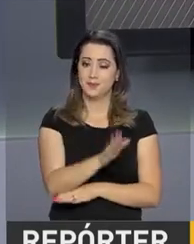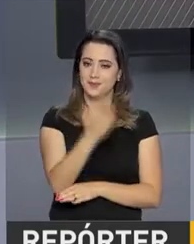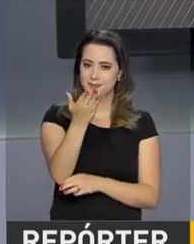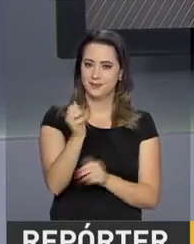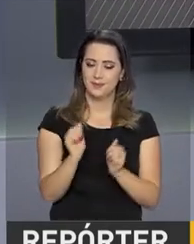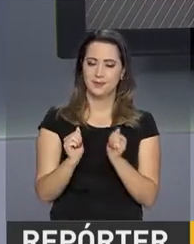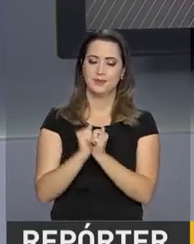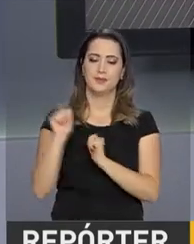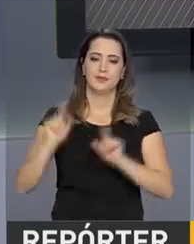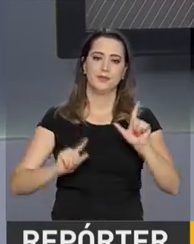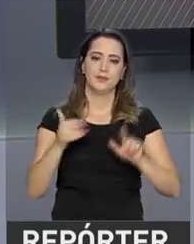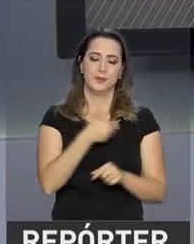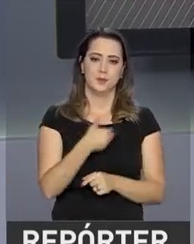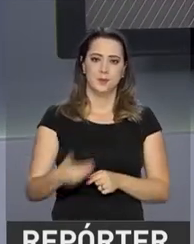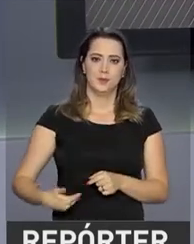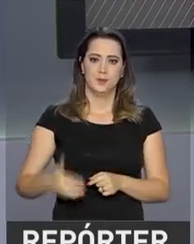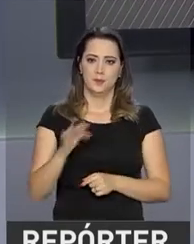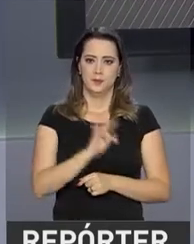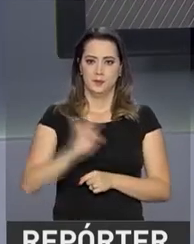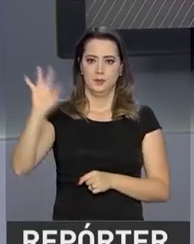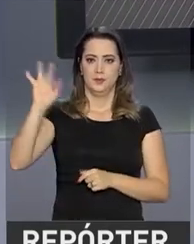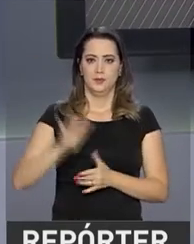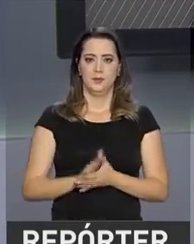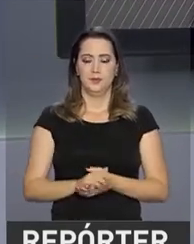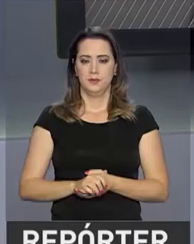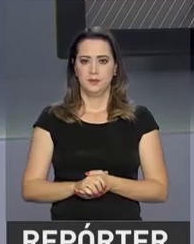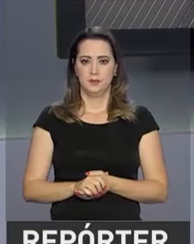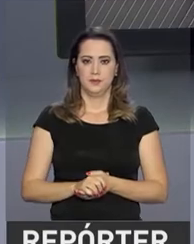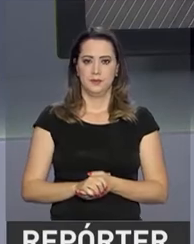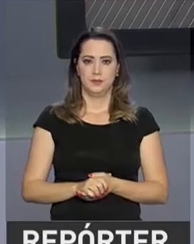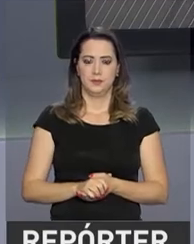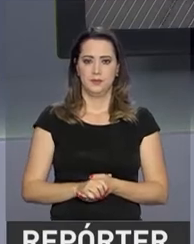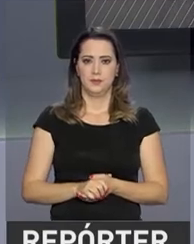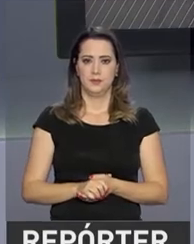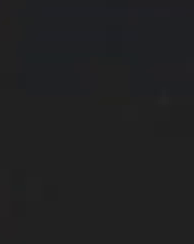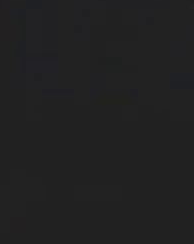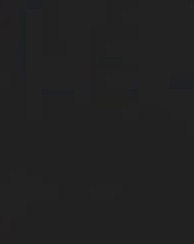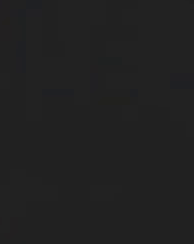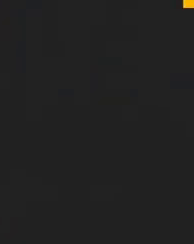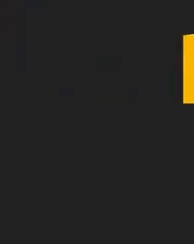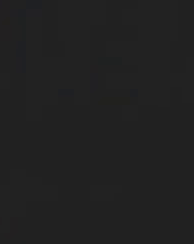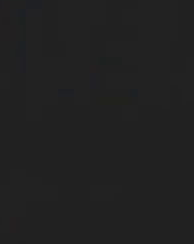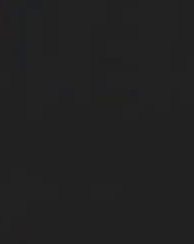tarde pra você continue com a gente aqui na nbr tv veio do governo federal